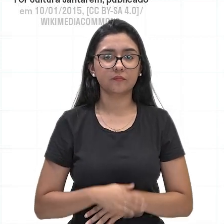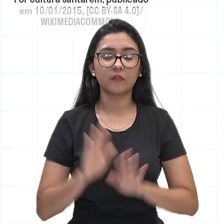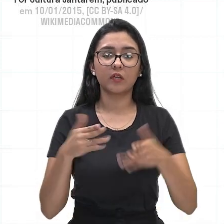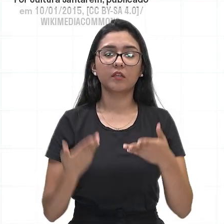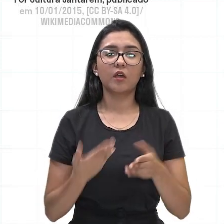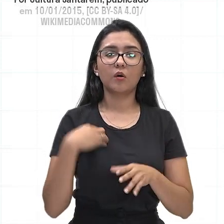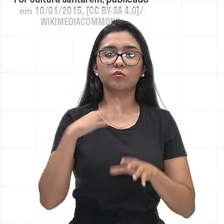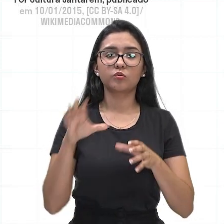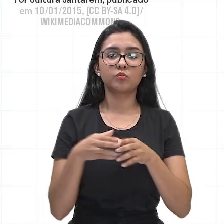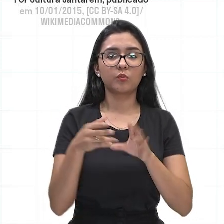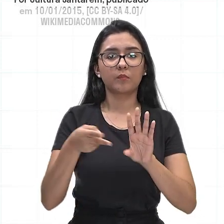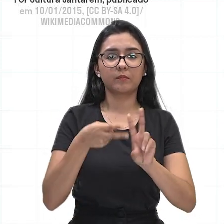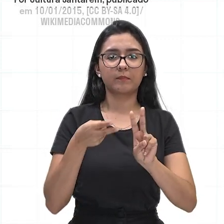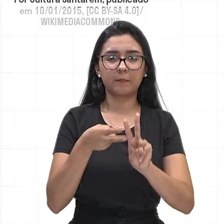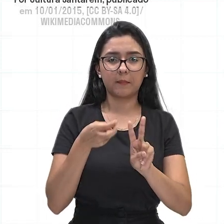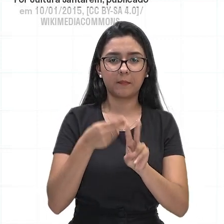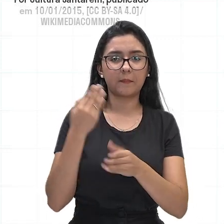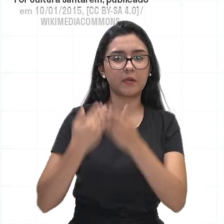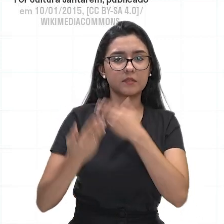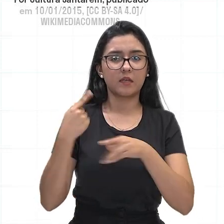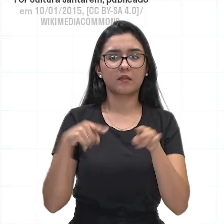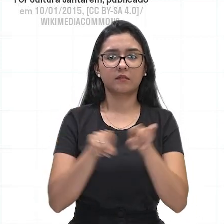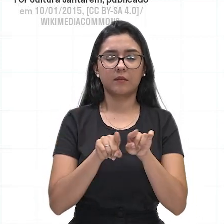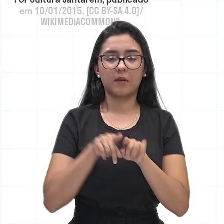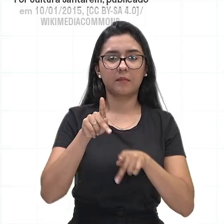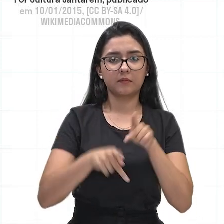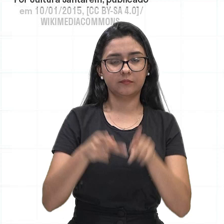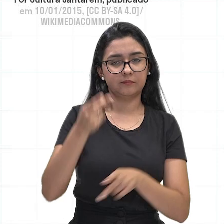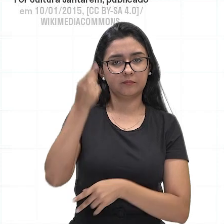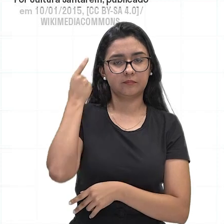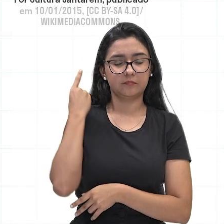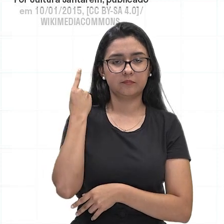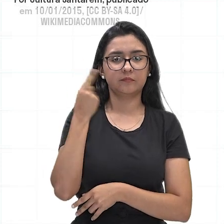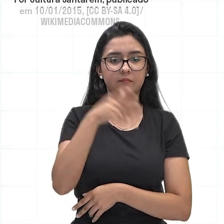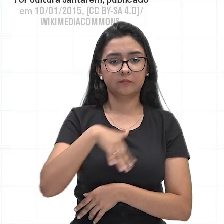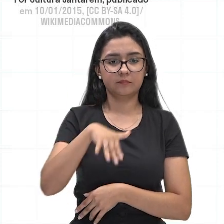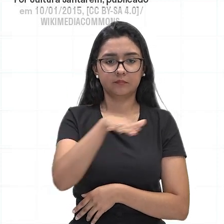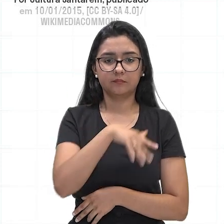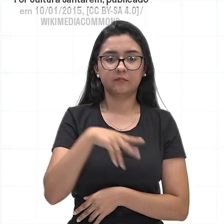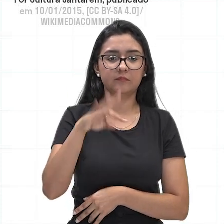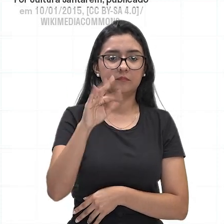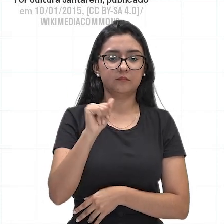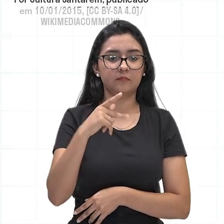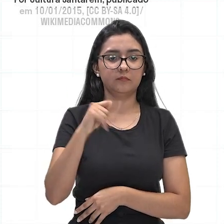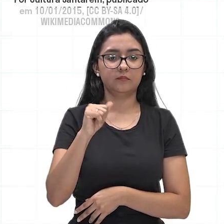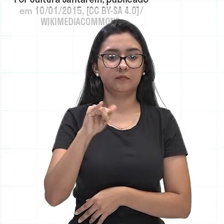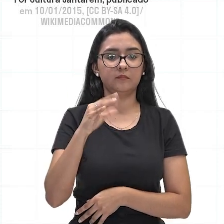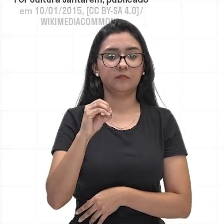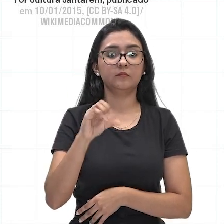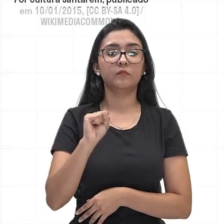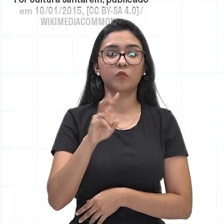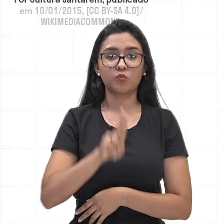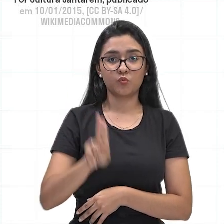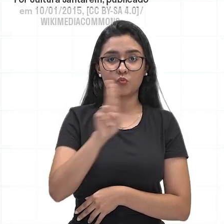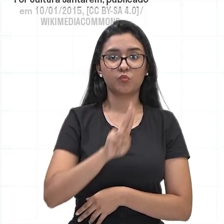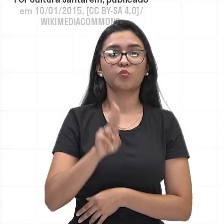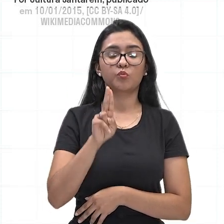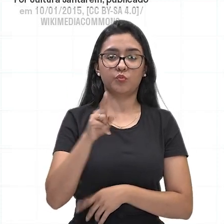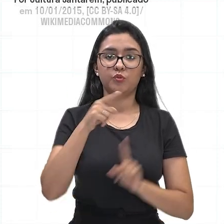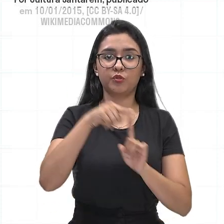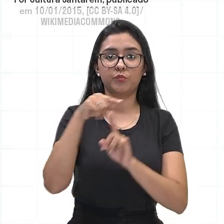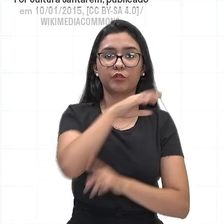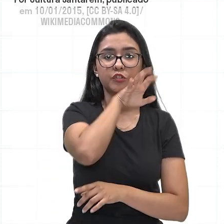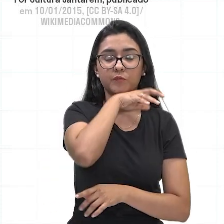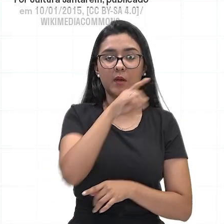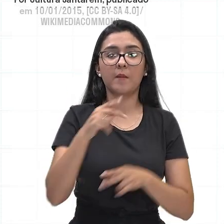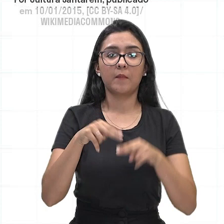os povos antigos e também os indígenas da região do Tapajós utilizam o corpo desses animais porque ele